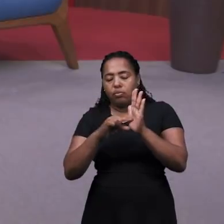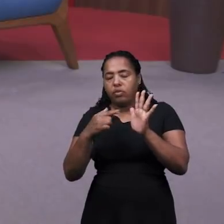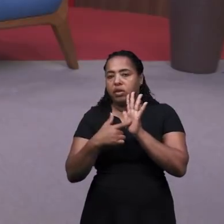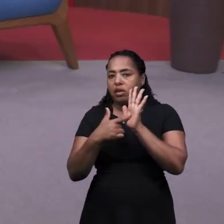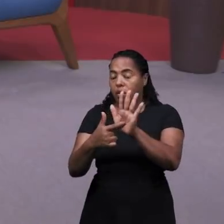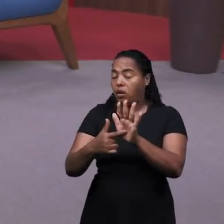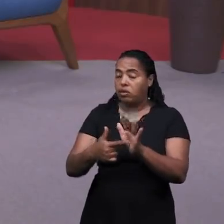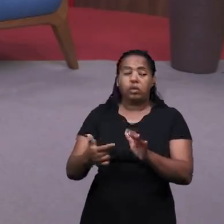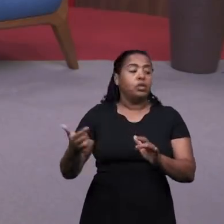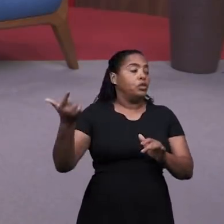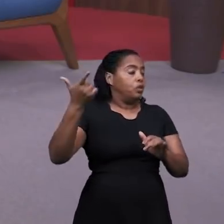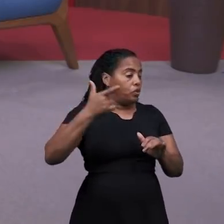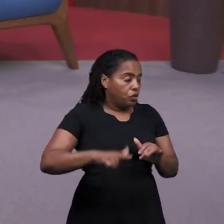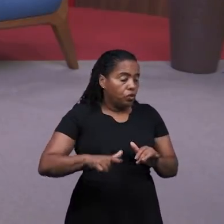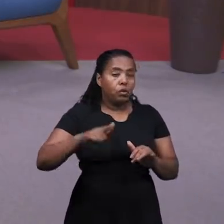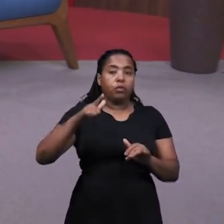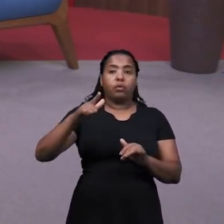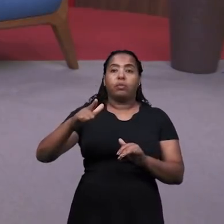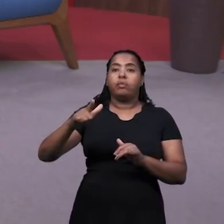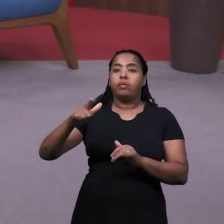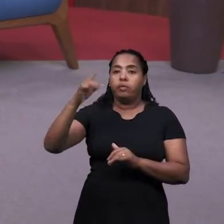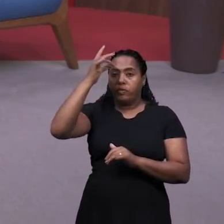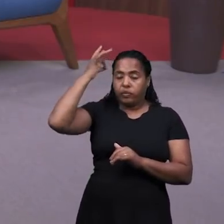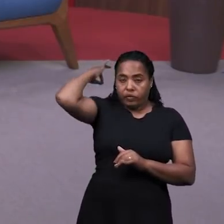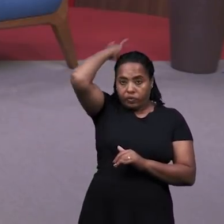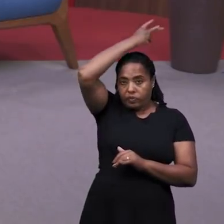expressão, o Espírito do Senhor